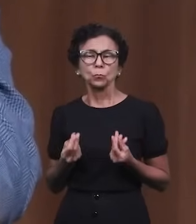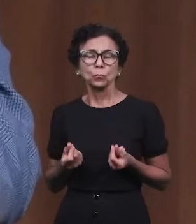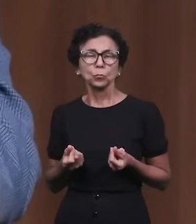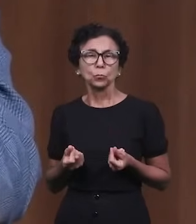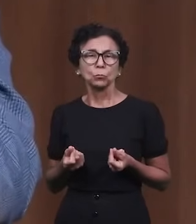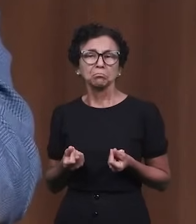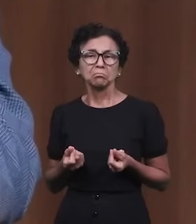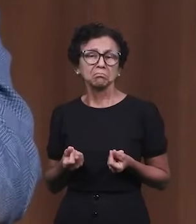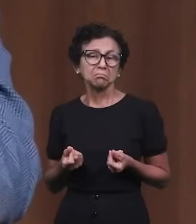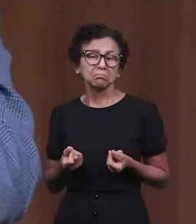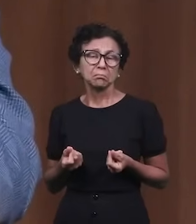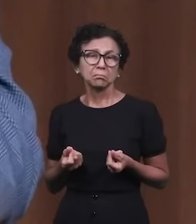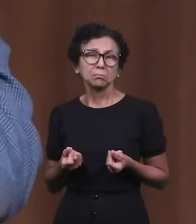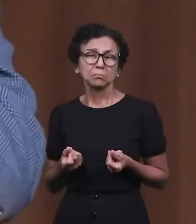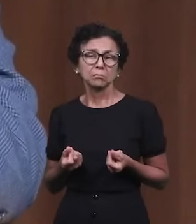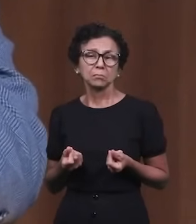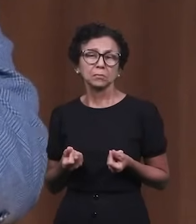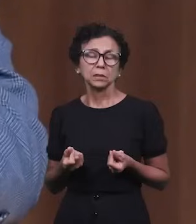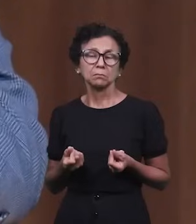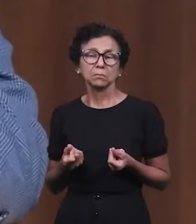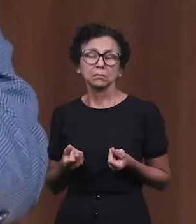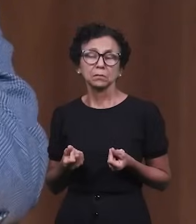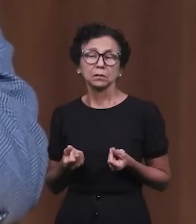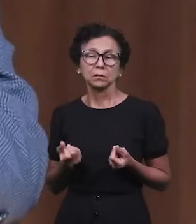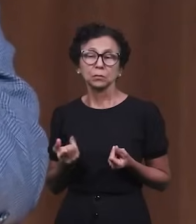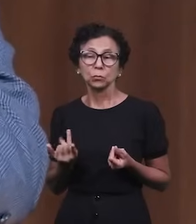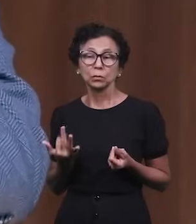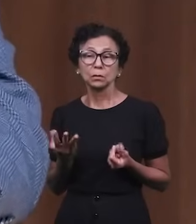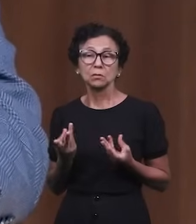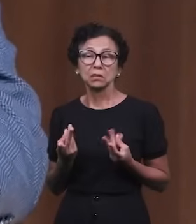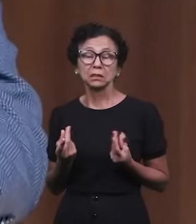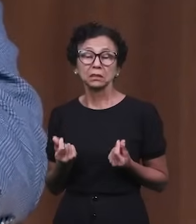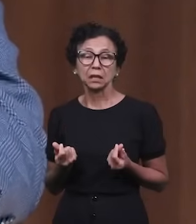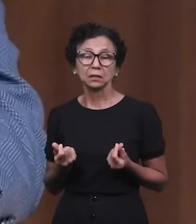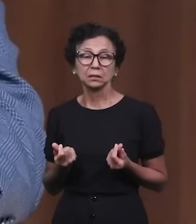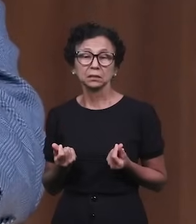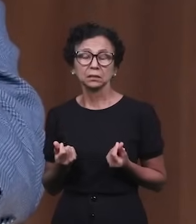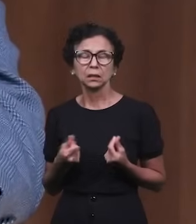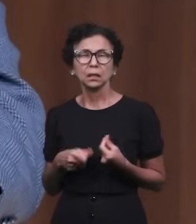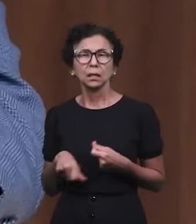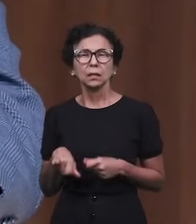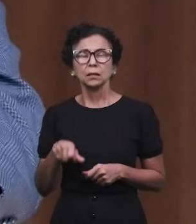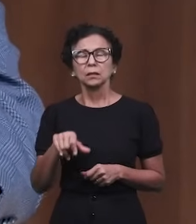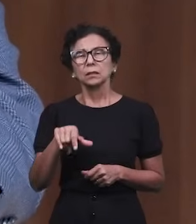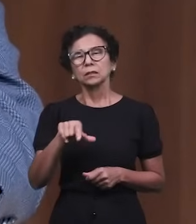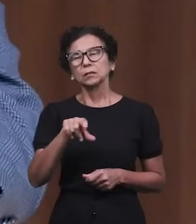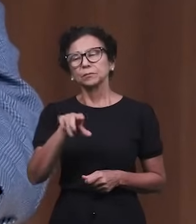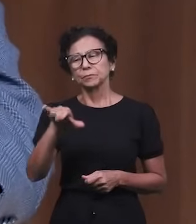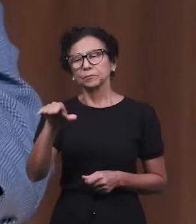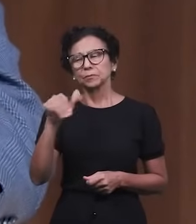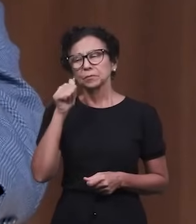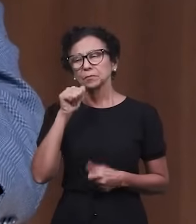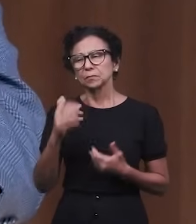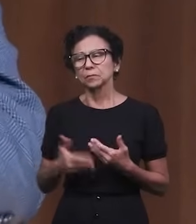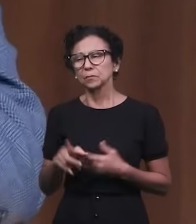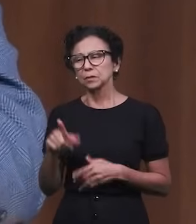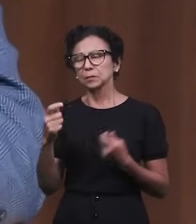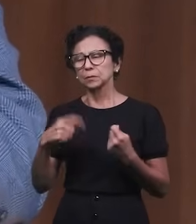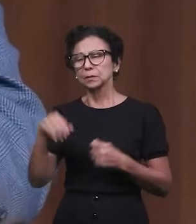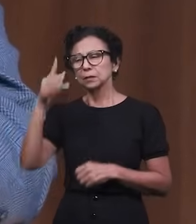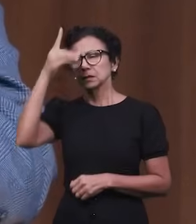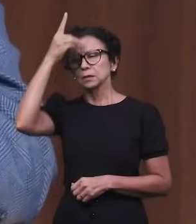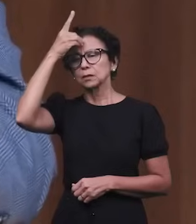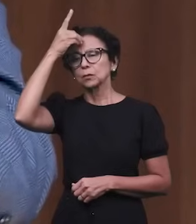despertar isso nela. Eu chamei a irmã, falei, minha irmã, você precisa ter